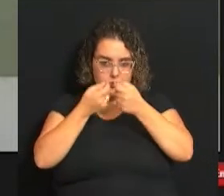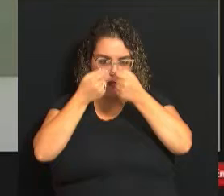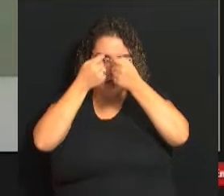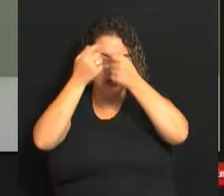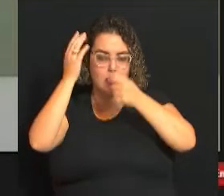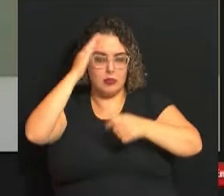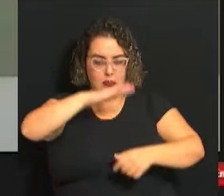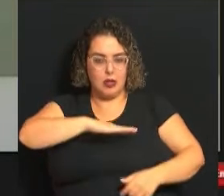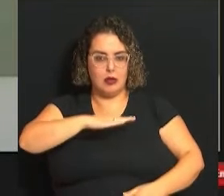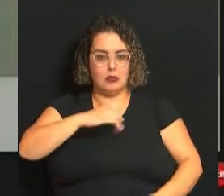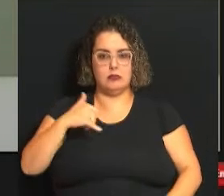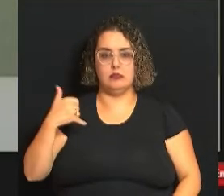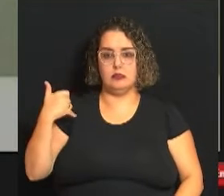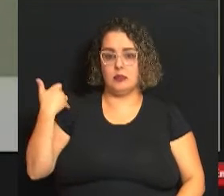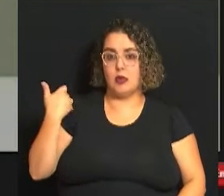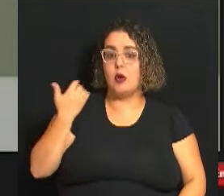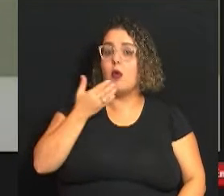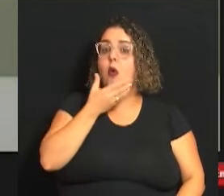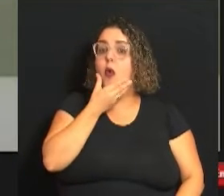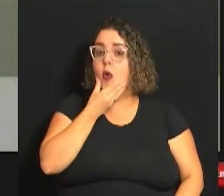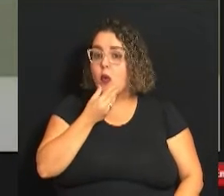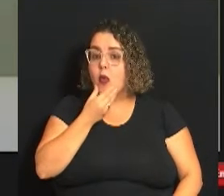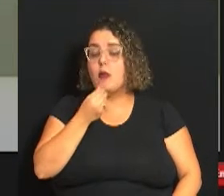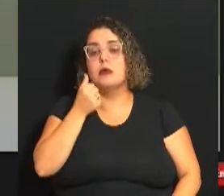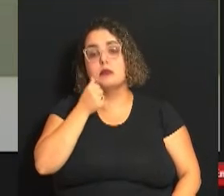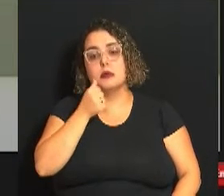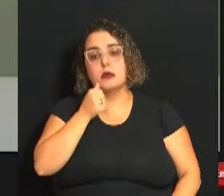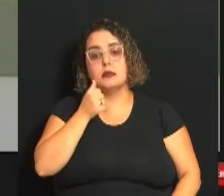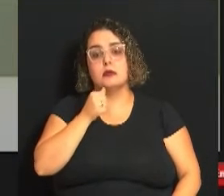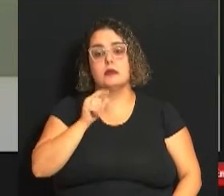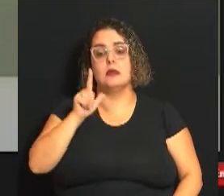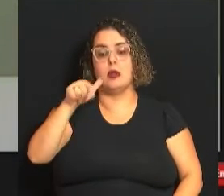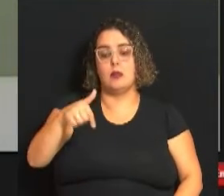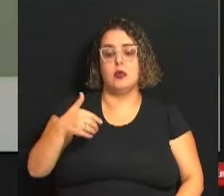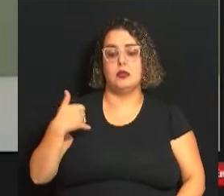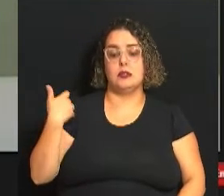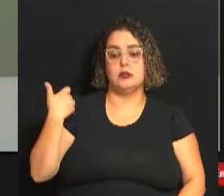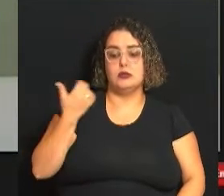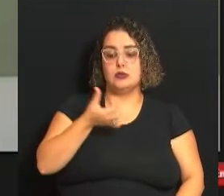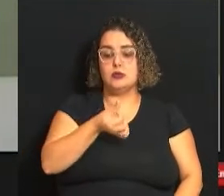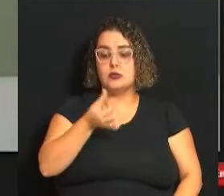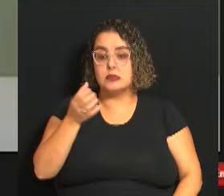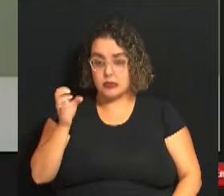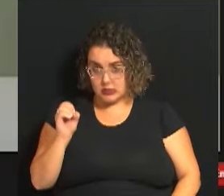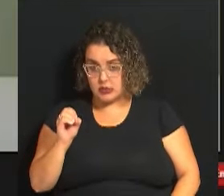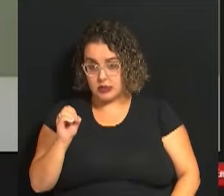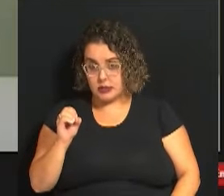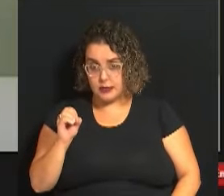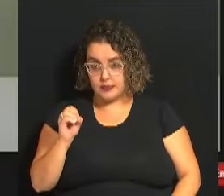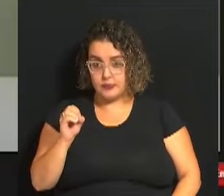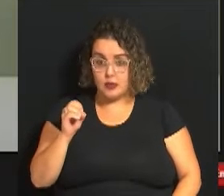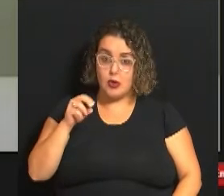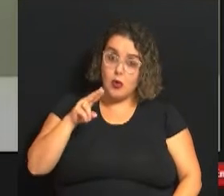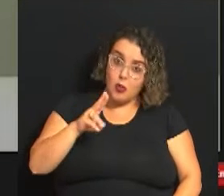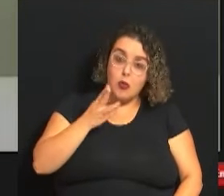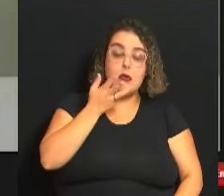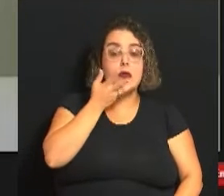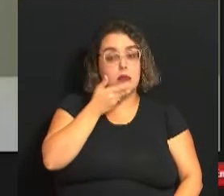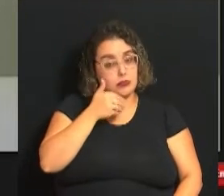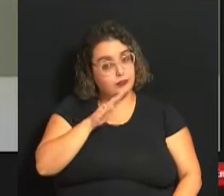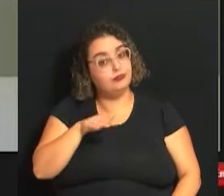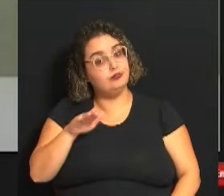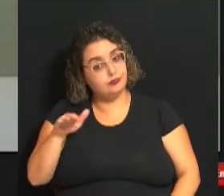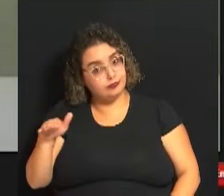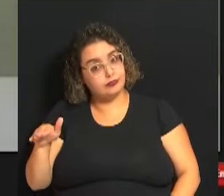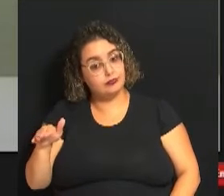malignos acomete homens e mulheres depois dos 60 anos, ou então crianças, né, que são um tumor